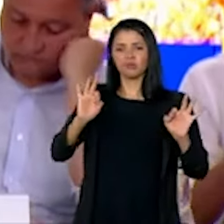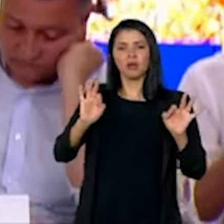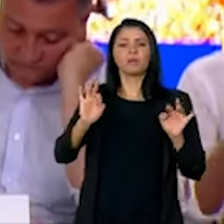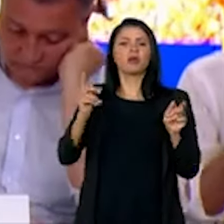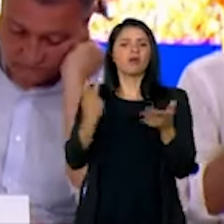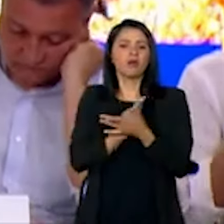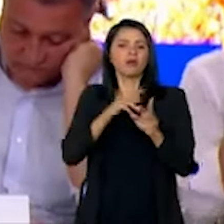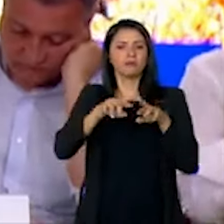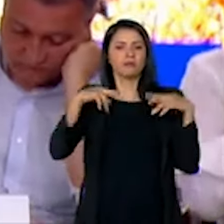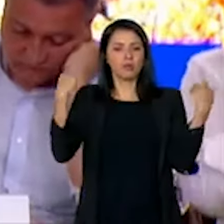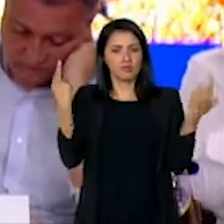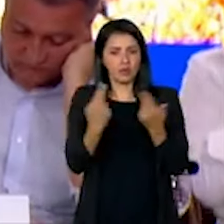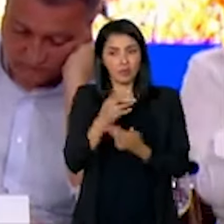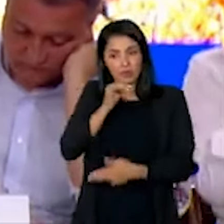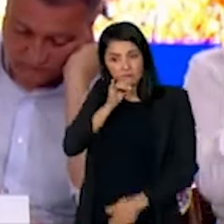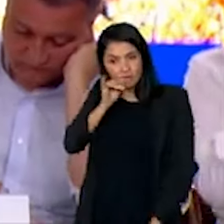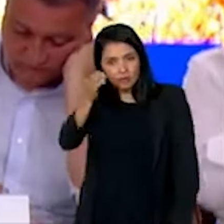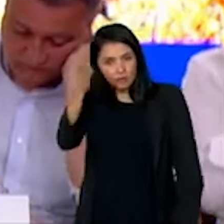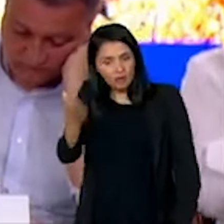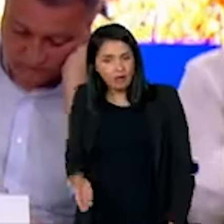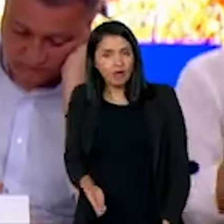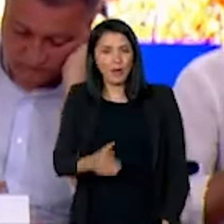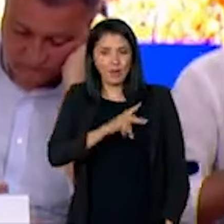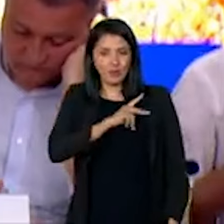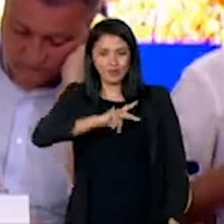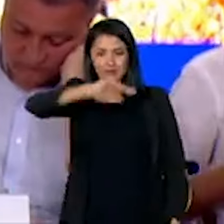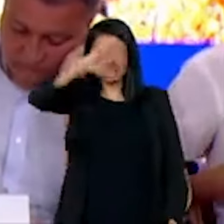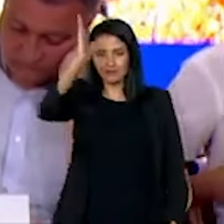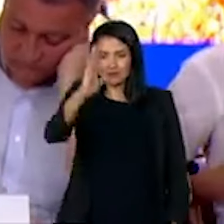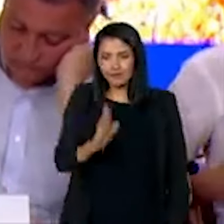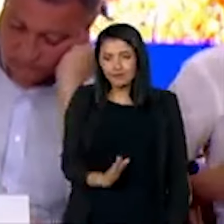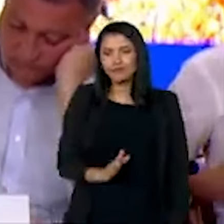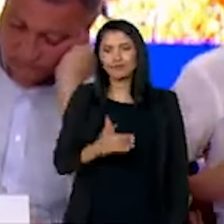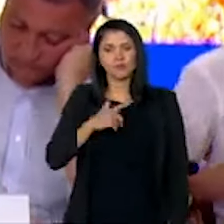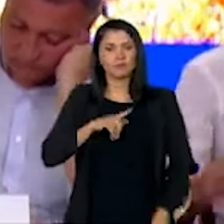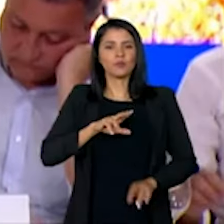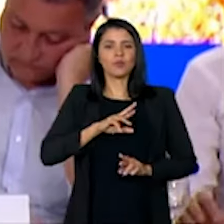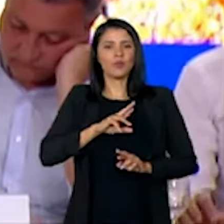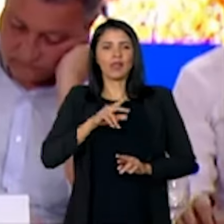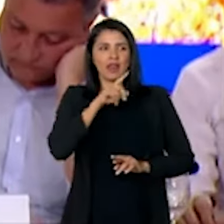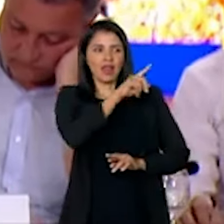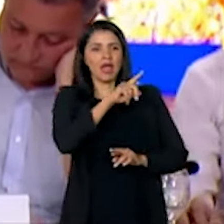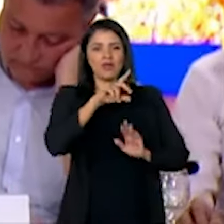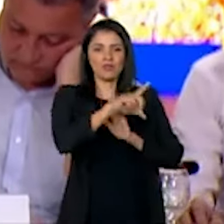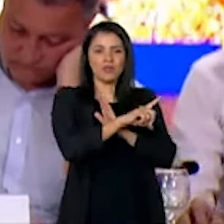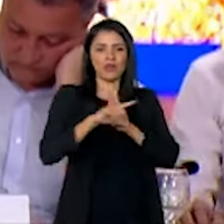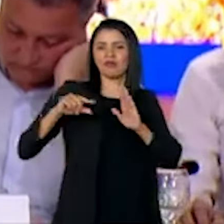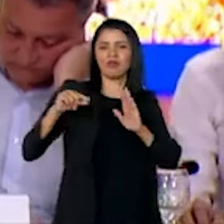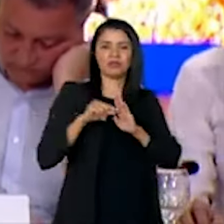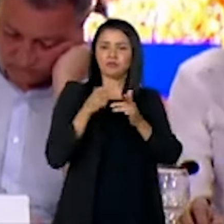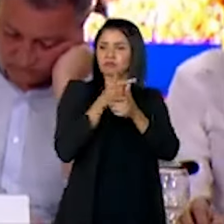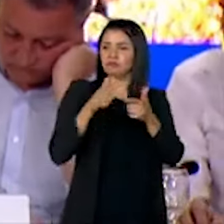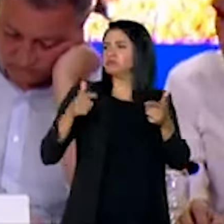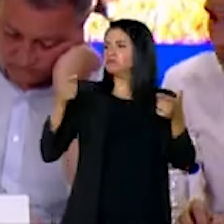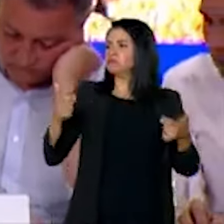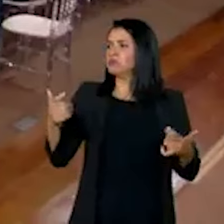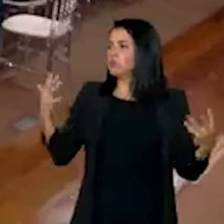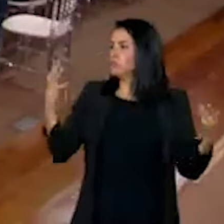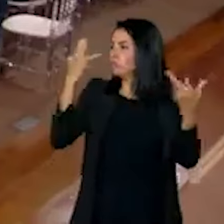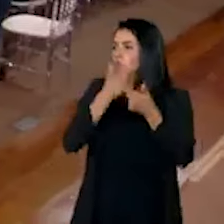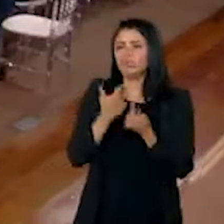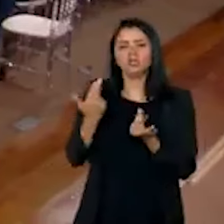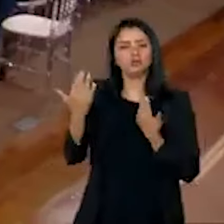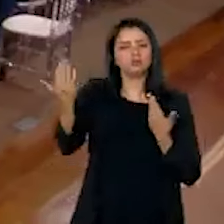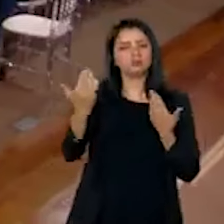reunião. Eu quero lhe dizer que o presidente da República não tem no Palácio do Planalto um salão tão bonito assim